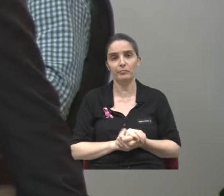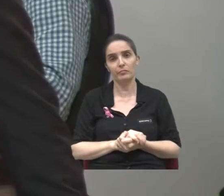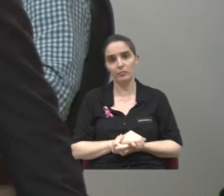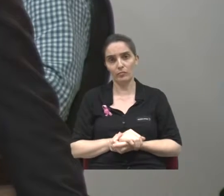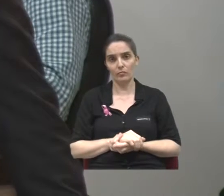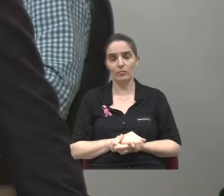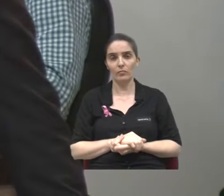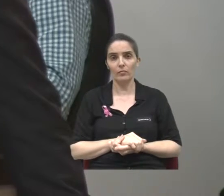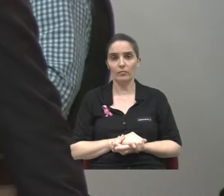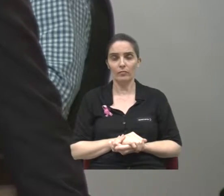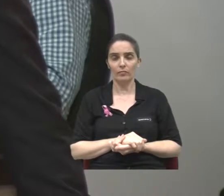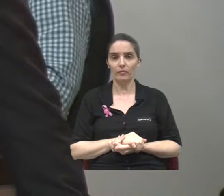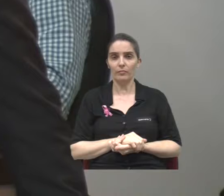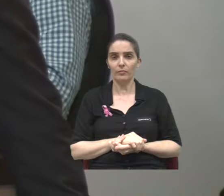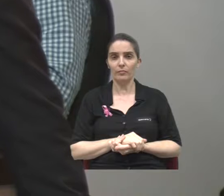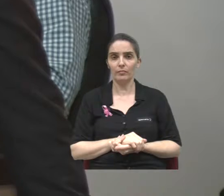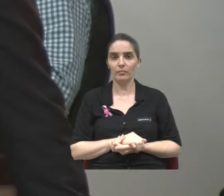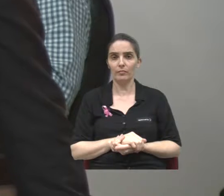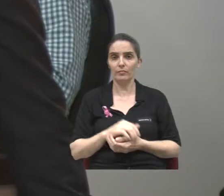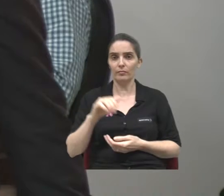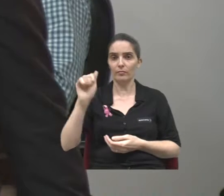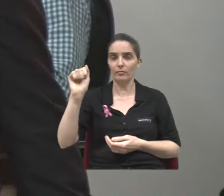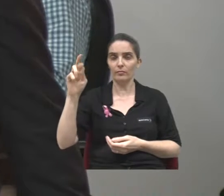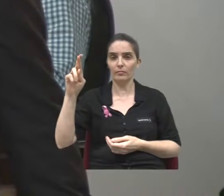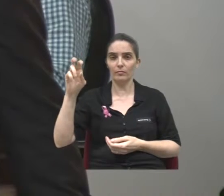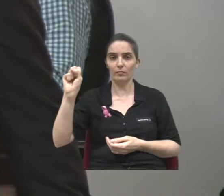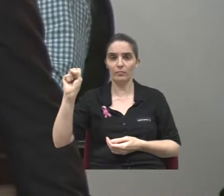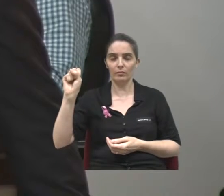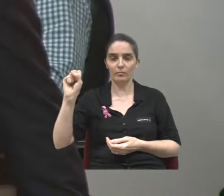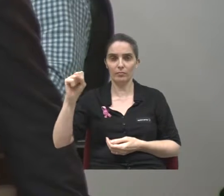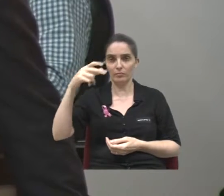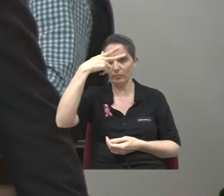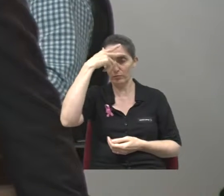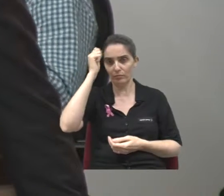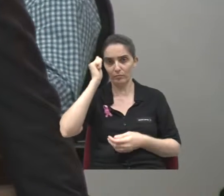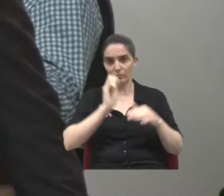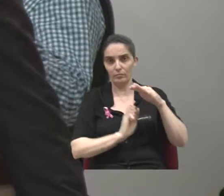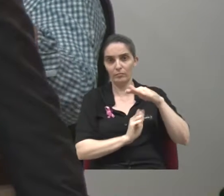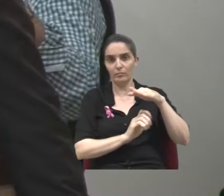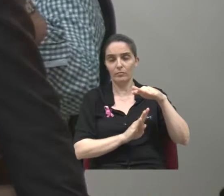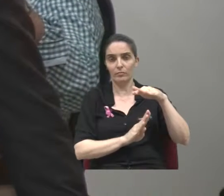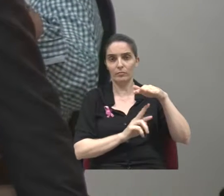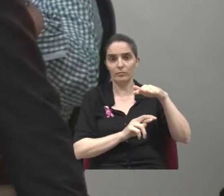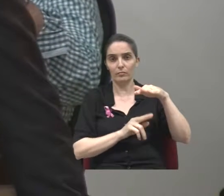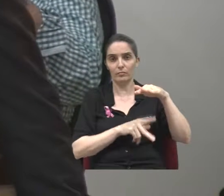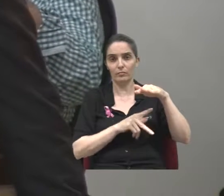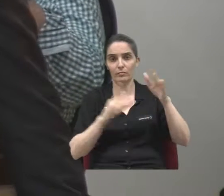triângulo amoroso, Ares PCJ, Prefeitura e BRK. Já falei isso aqui.